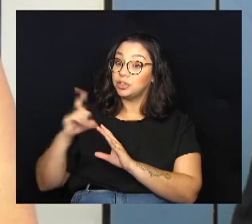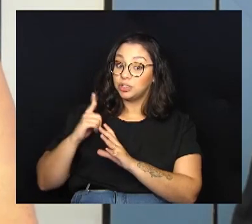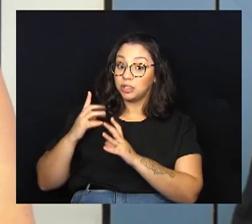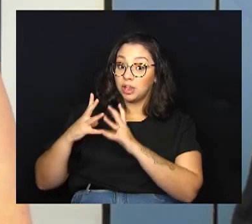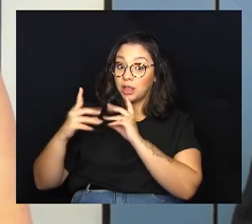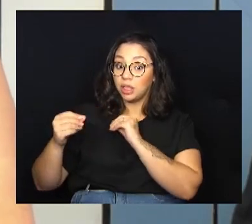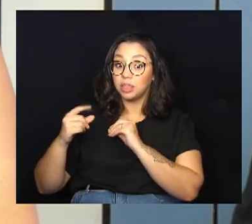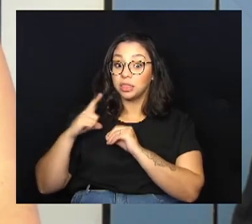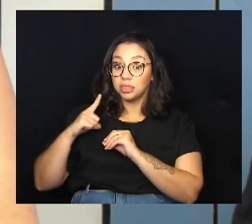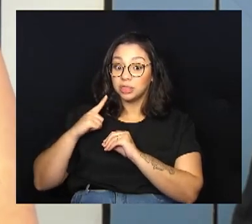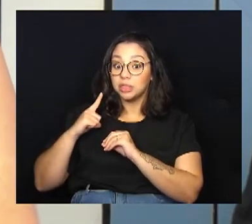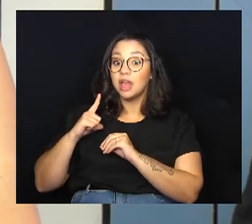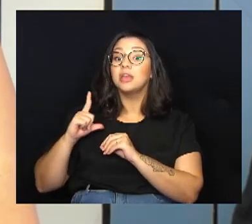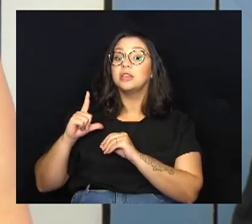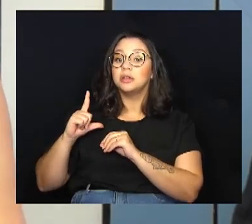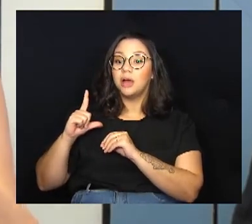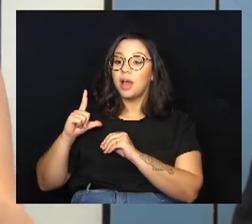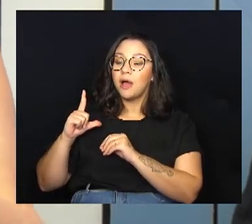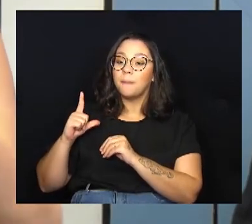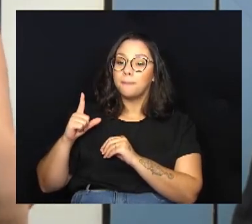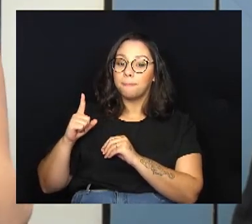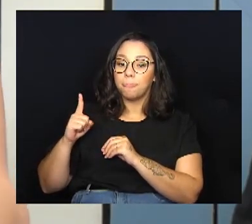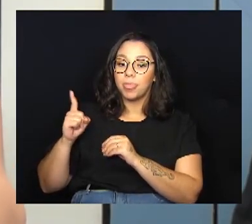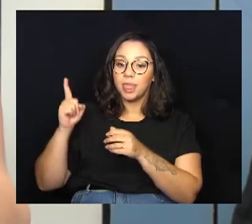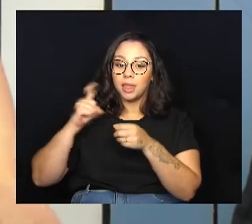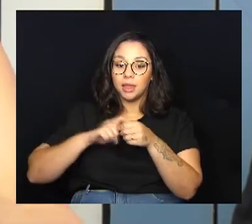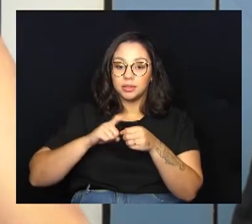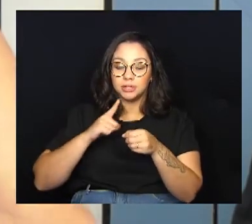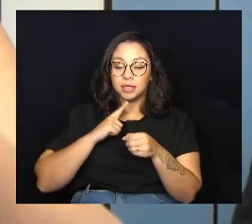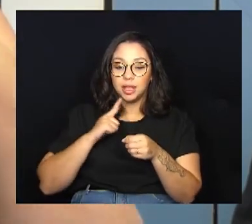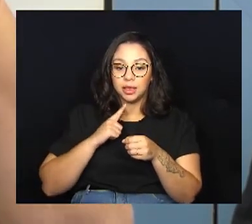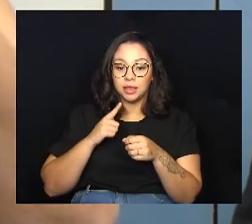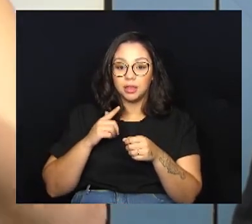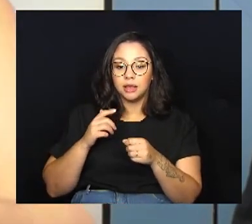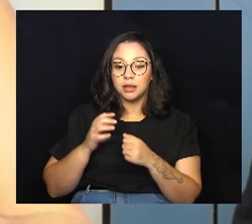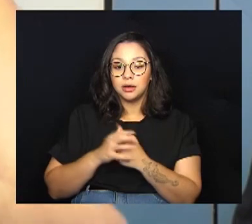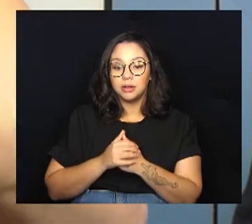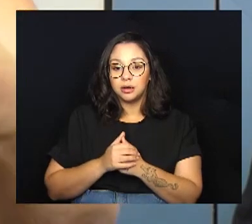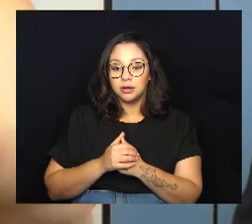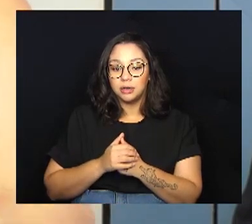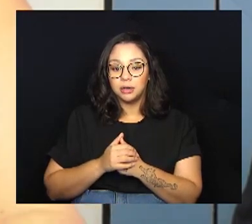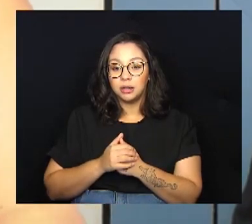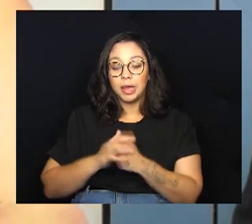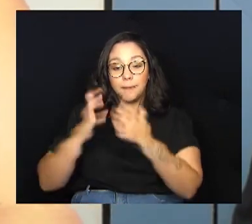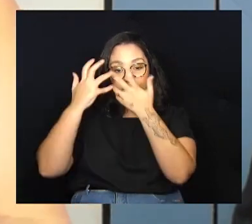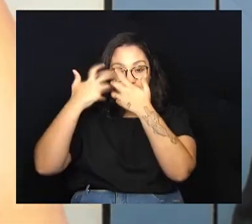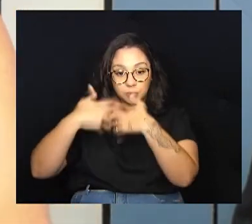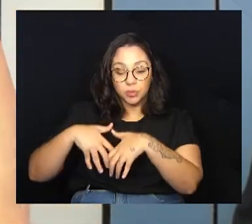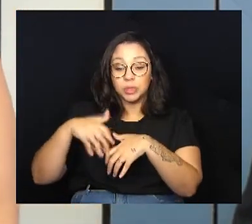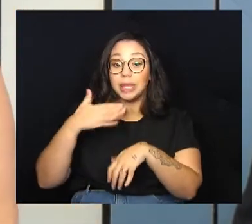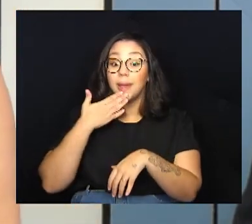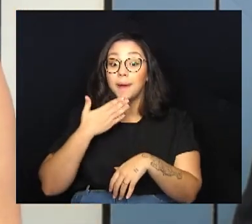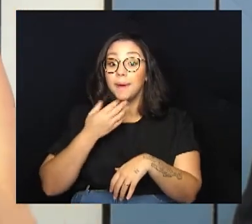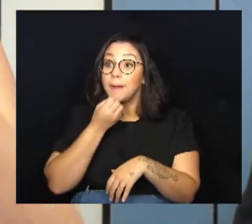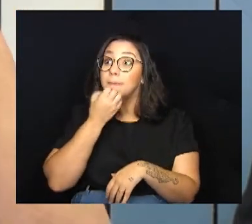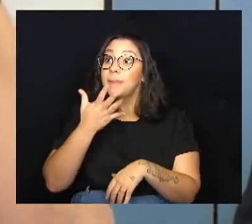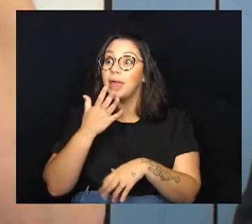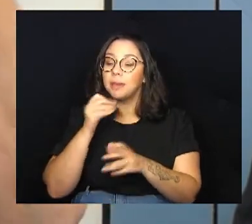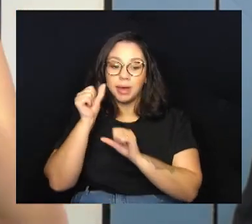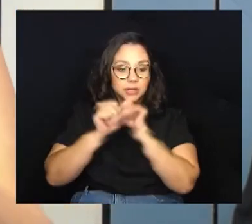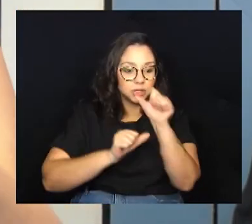aqui. Lúcia. Com relação à cidade de Campinas, Nelson, eu não disse que na cidade